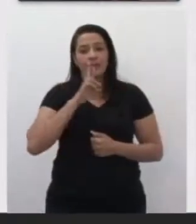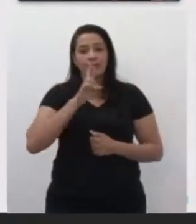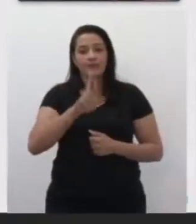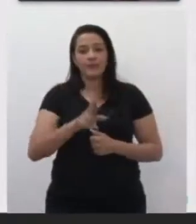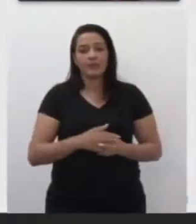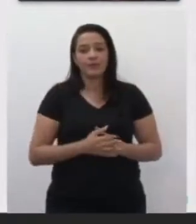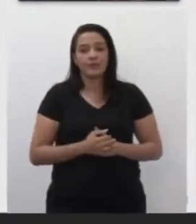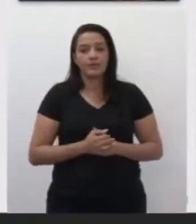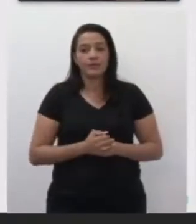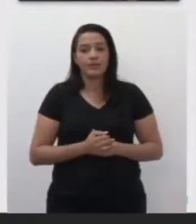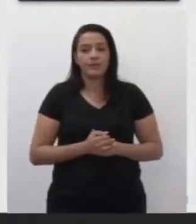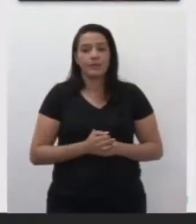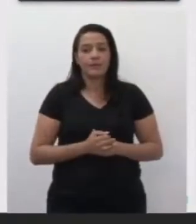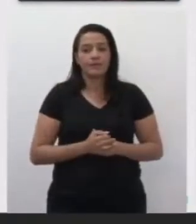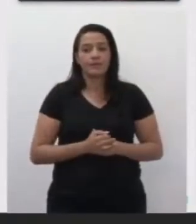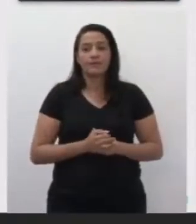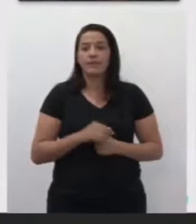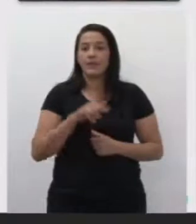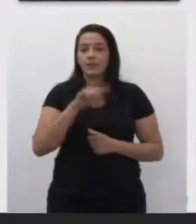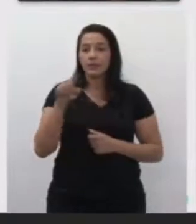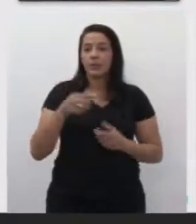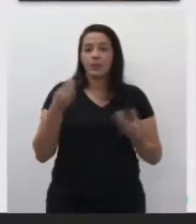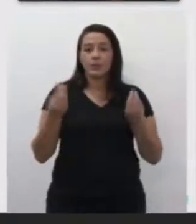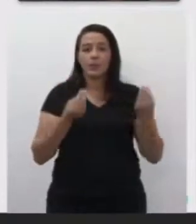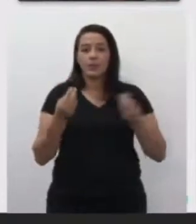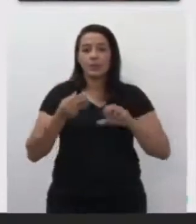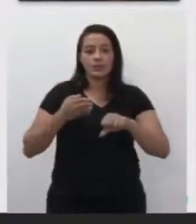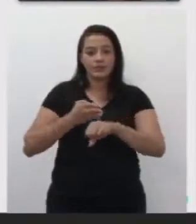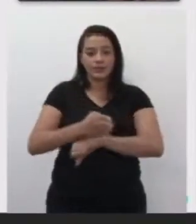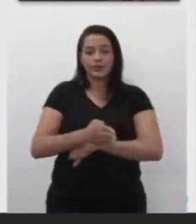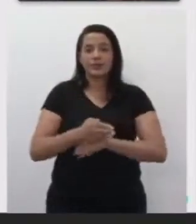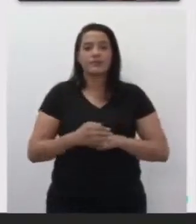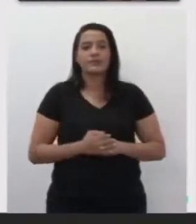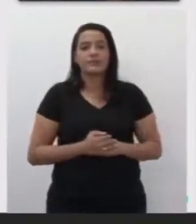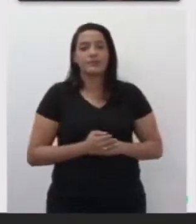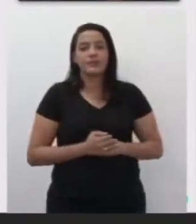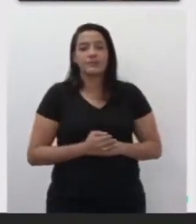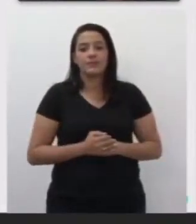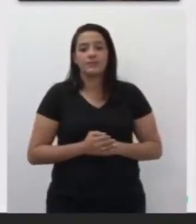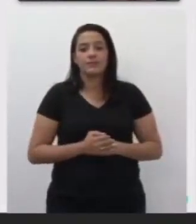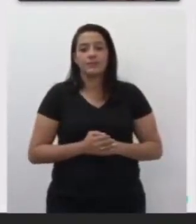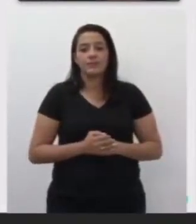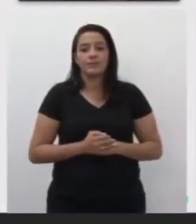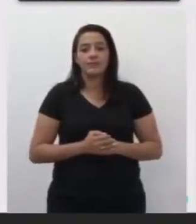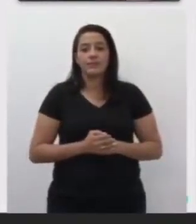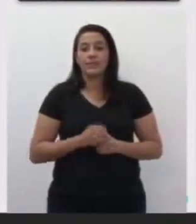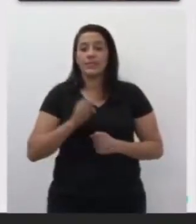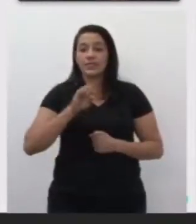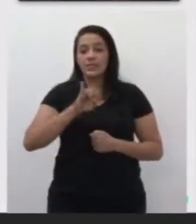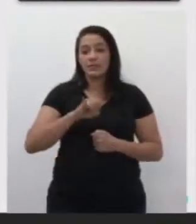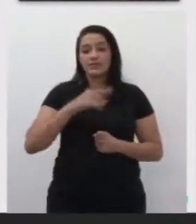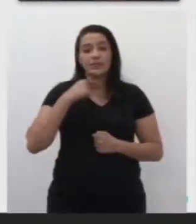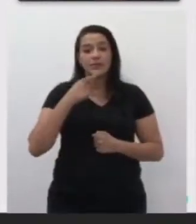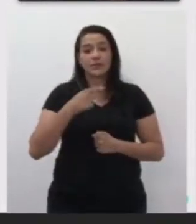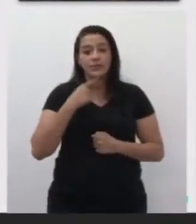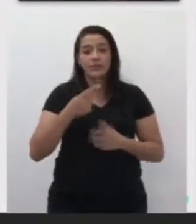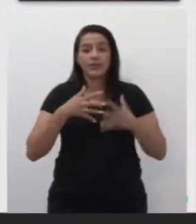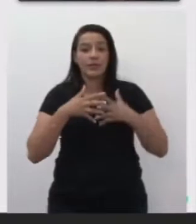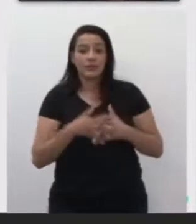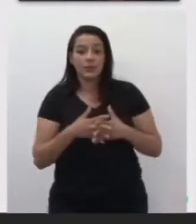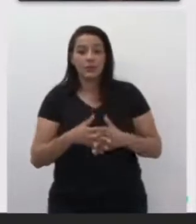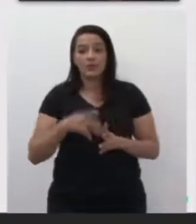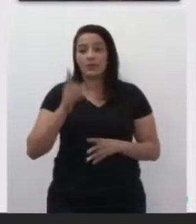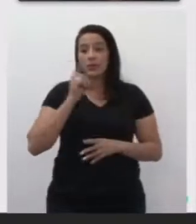Aqui vai ter o passo a passo de como você deve acessar, tá? Tintim por tintim. Se você ainda tiver dúvida e não